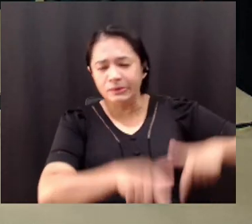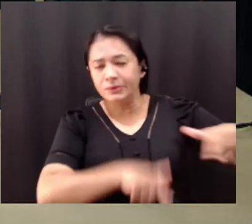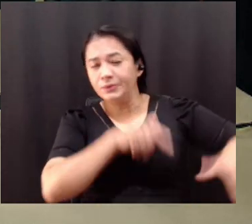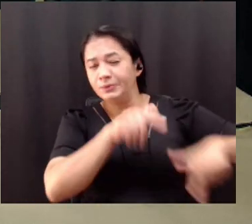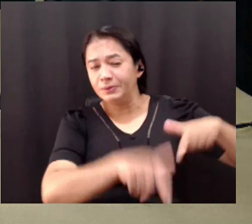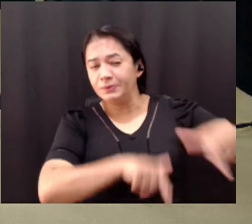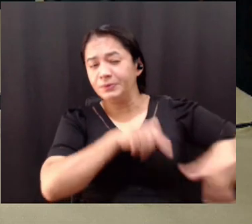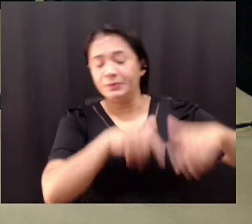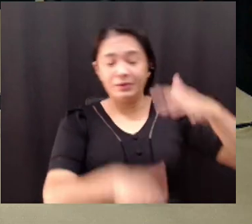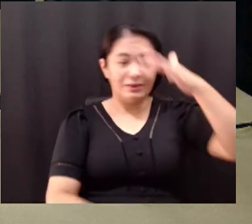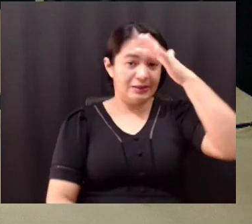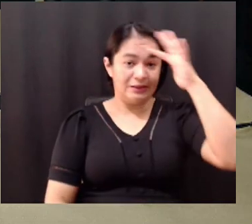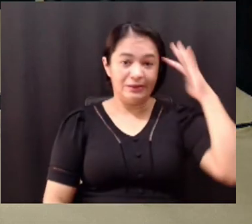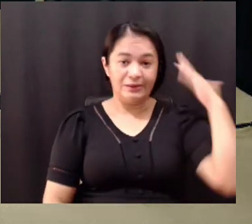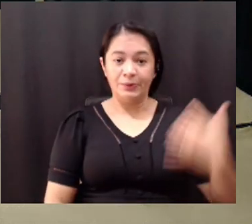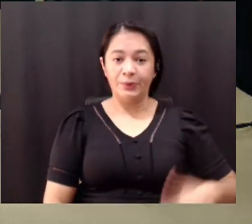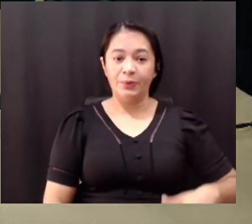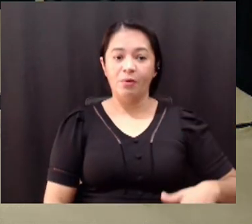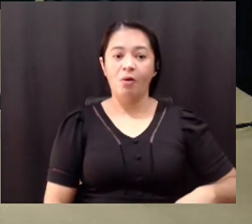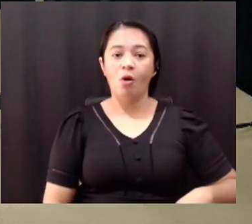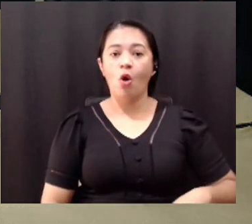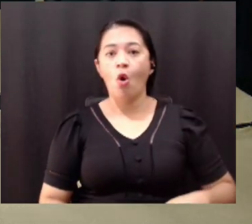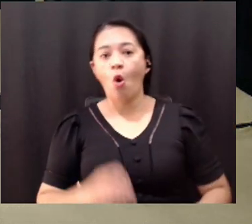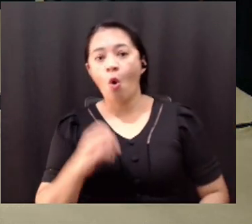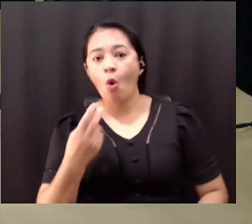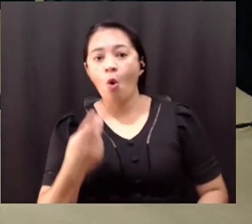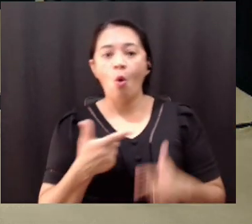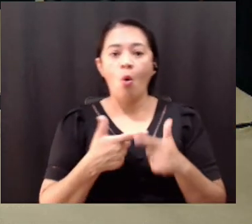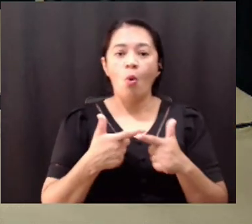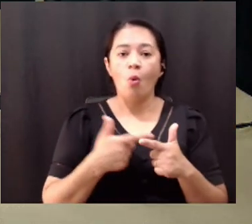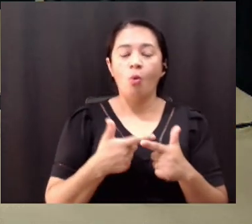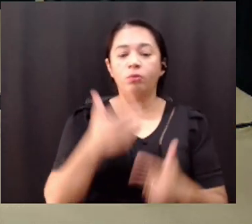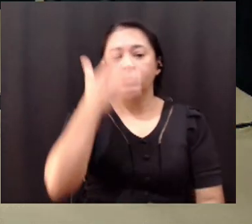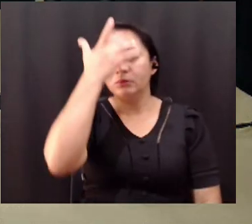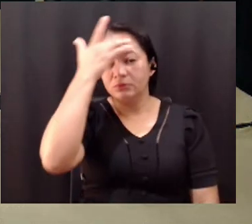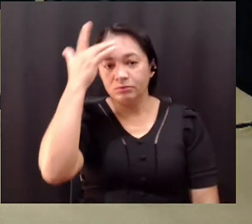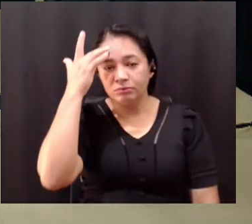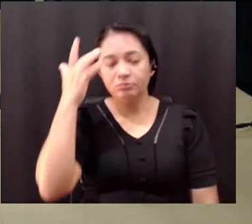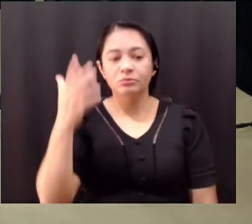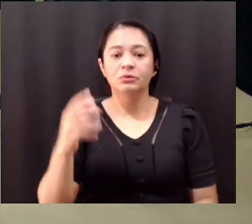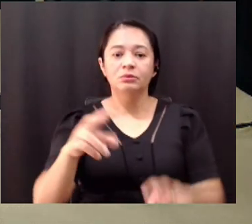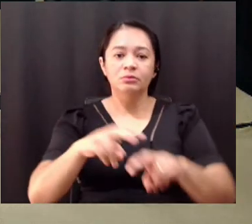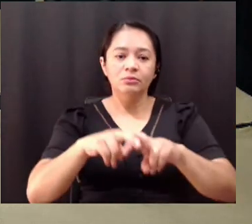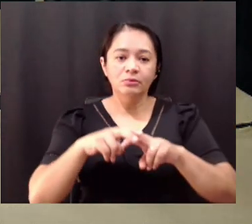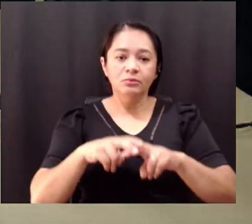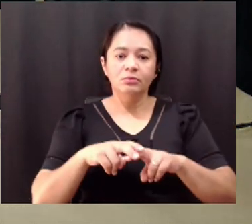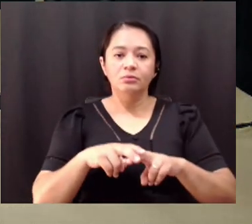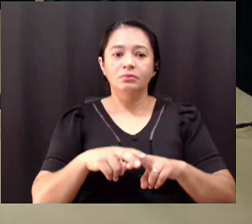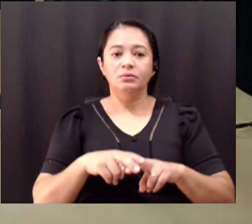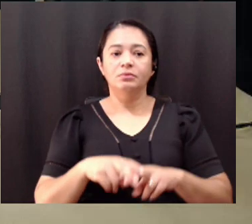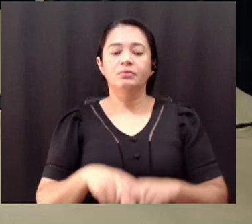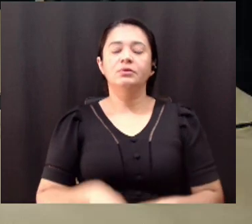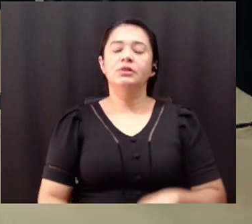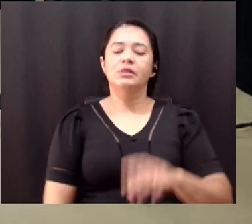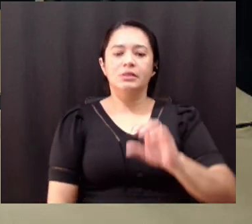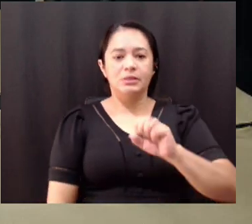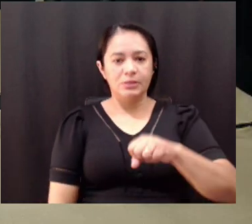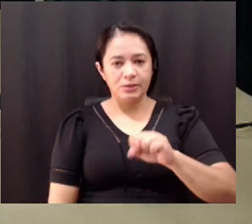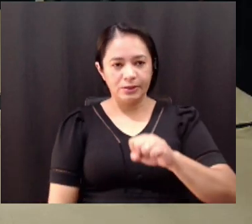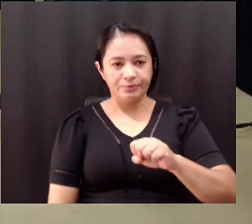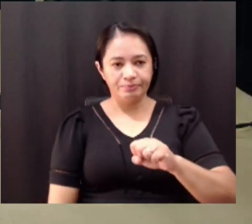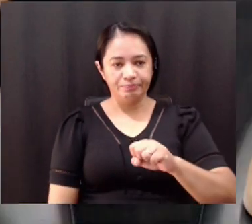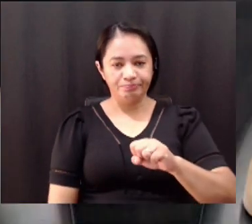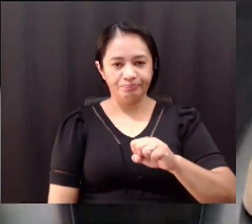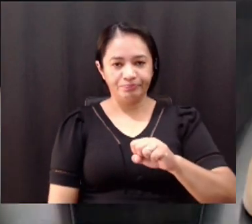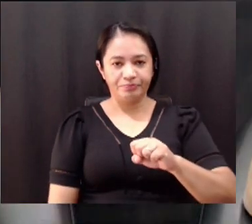ou um problema de saúde mental. Então, tem essa questão também, né, doutora Lucimari? Sim, inclusive, quando você